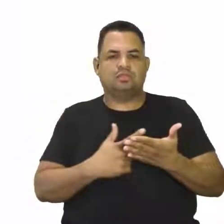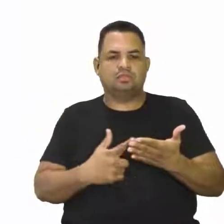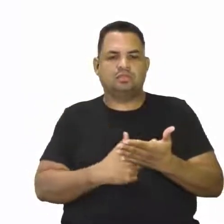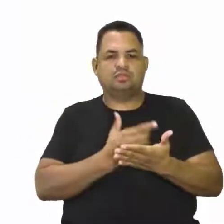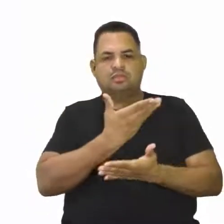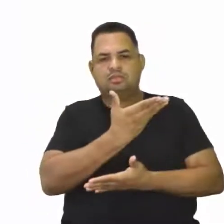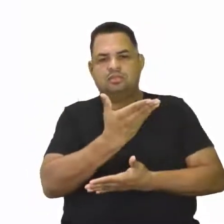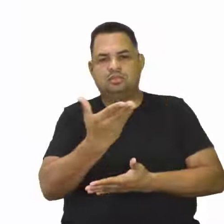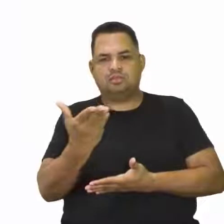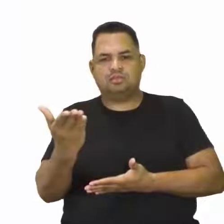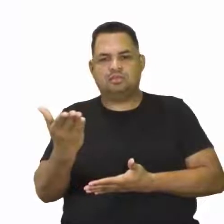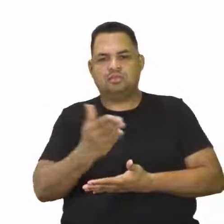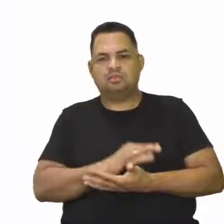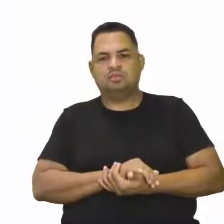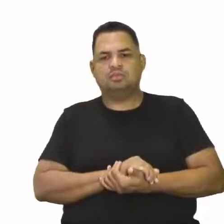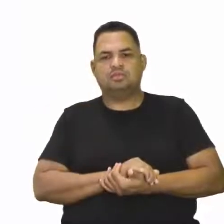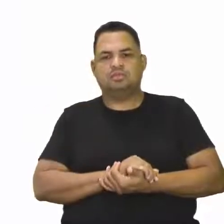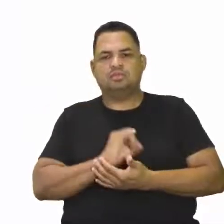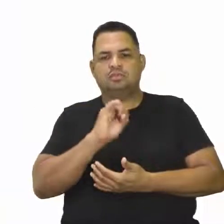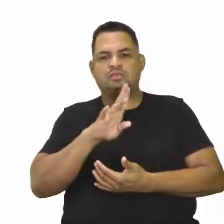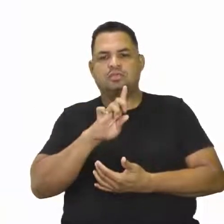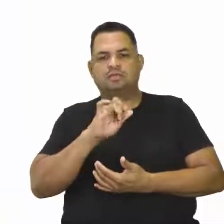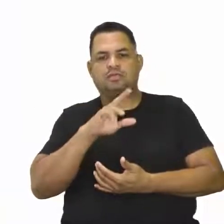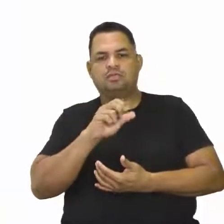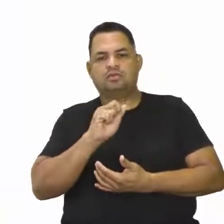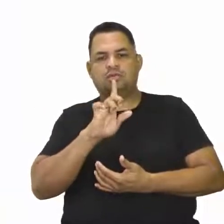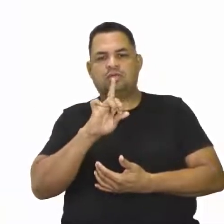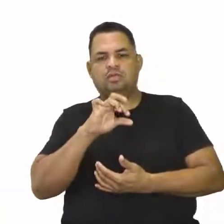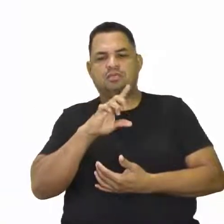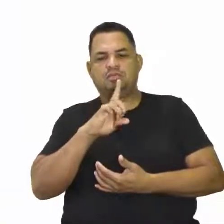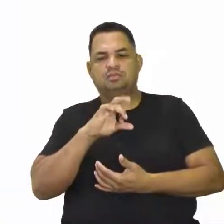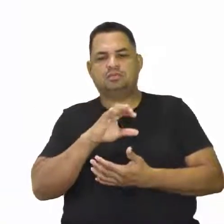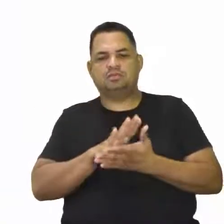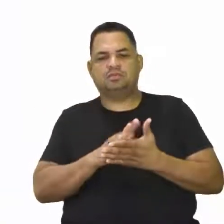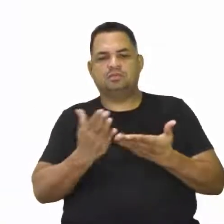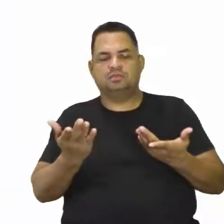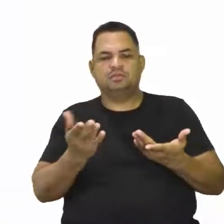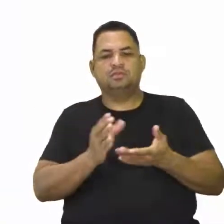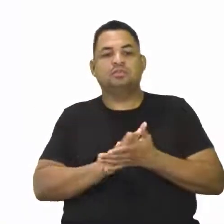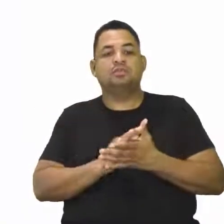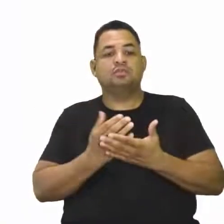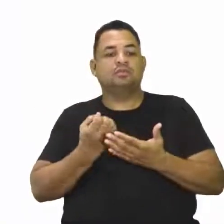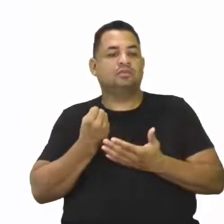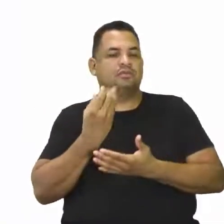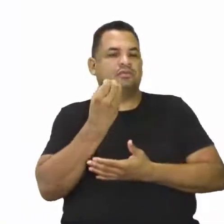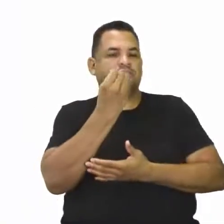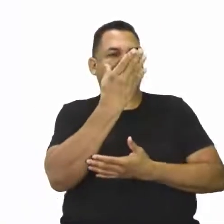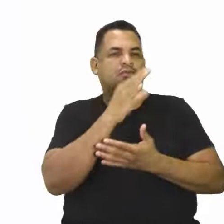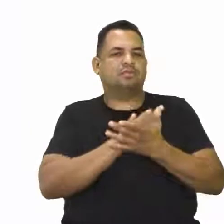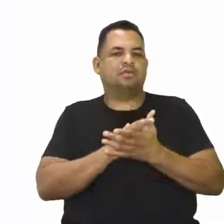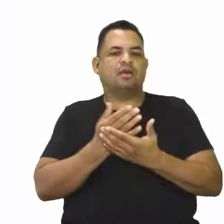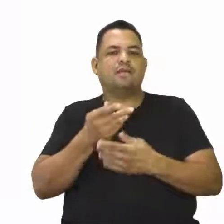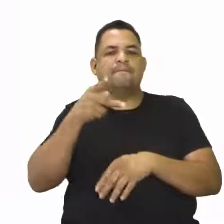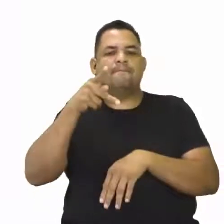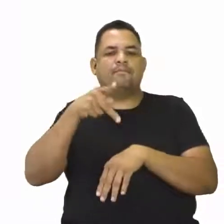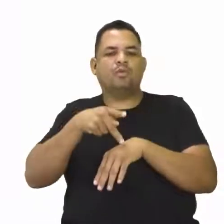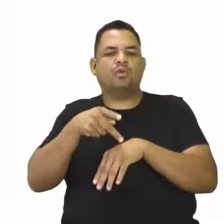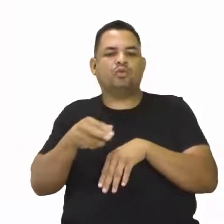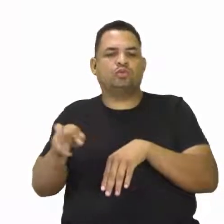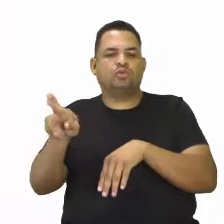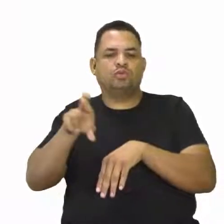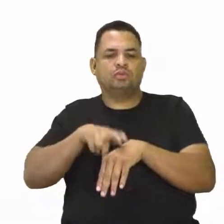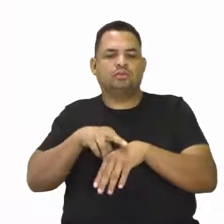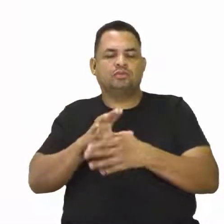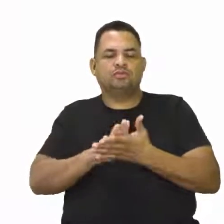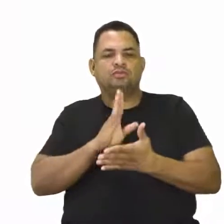La Isla Bajo el Mar, de Isabel Allende. E vamos para Puerto Rico, conhecer